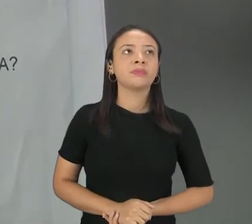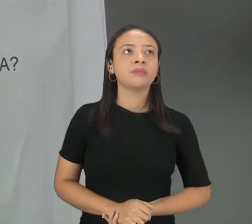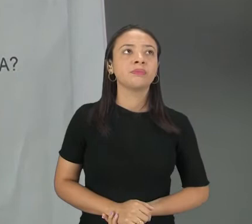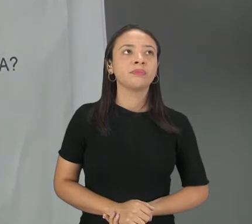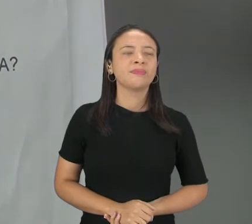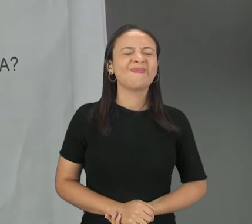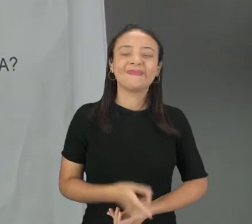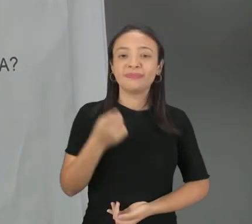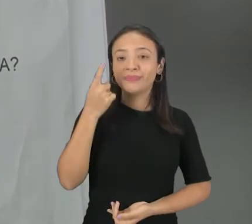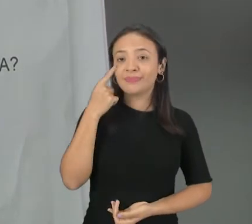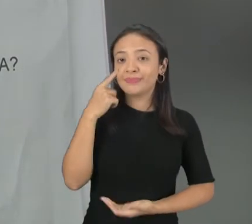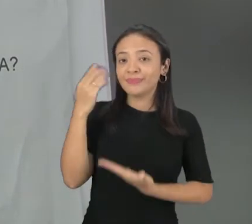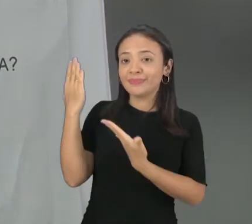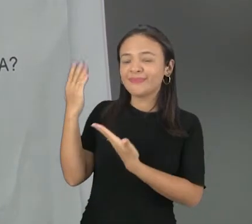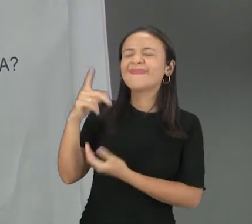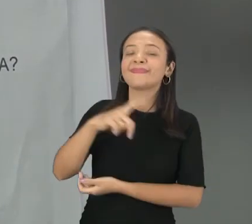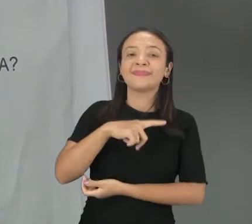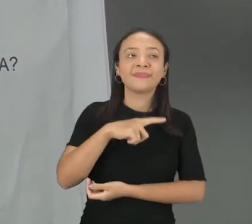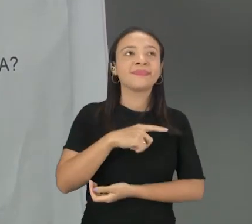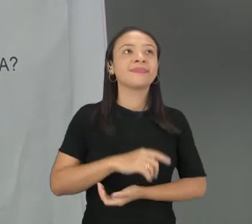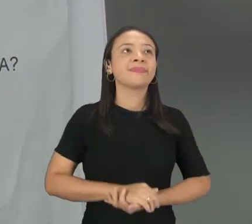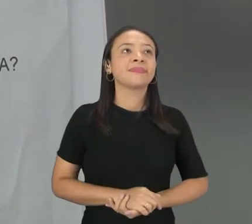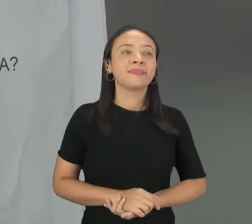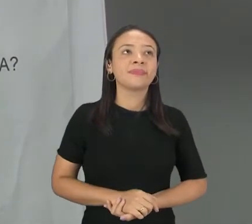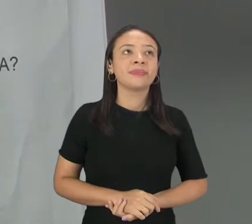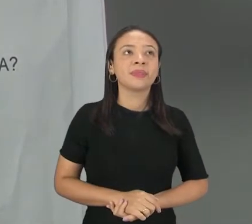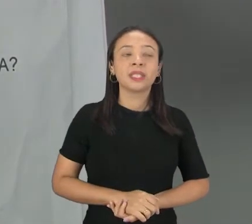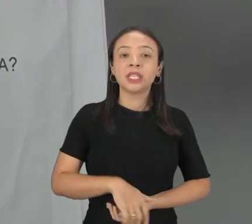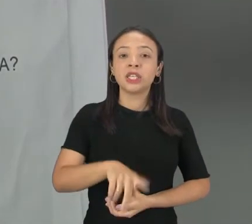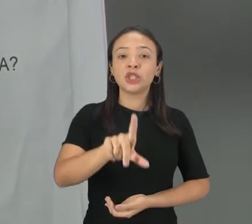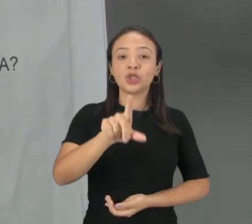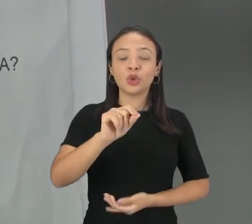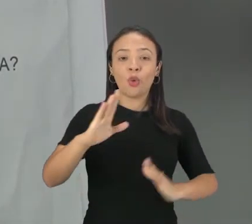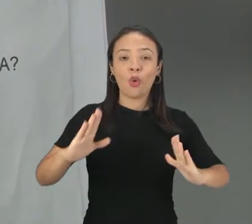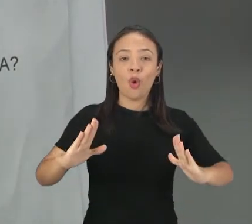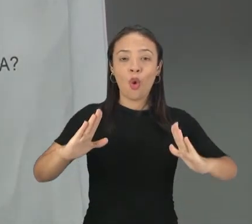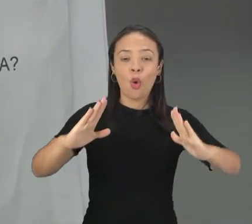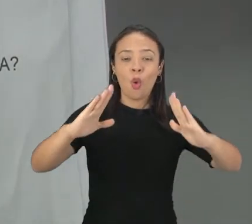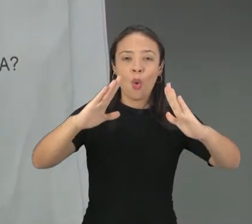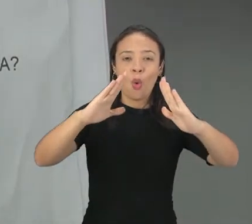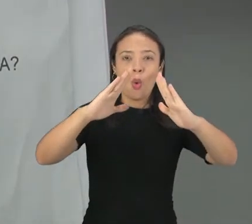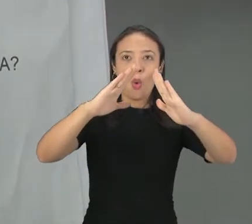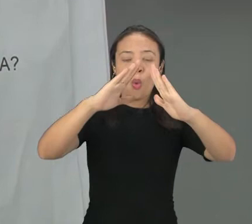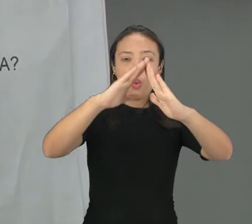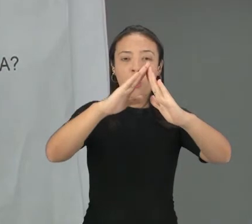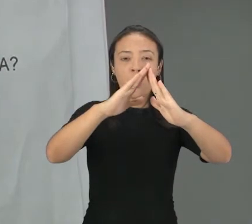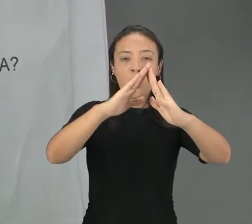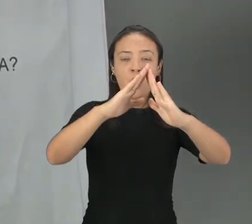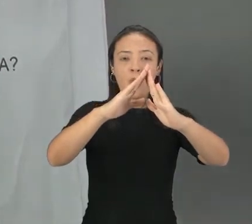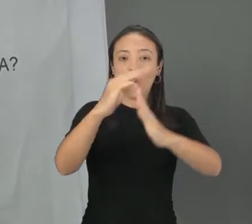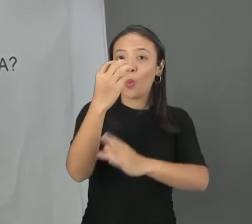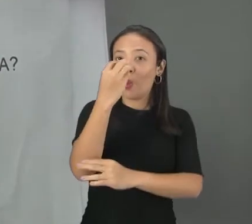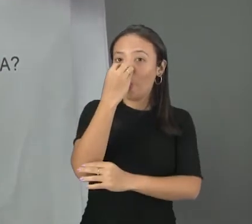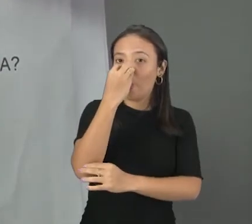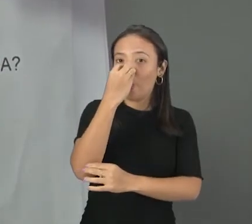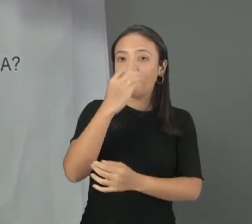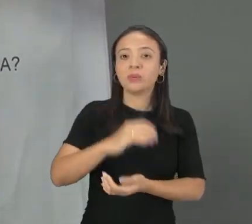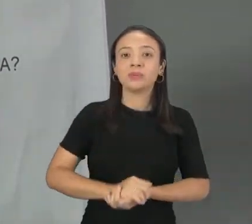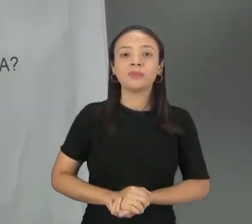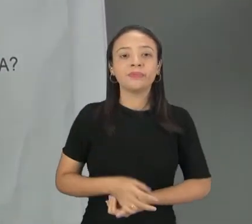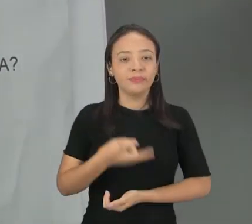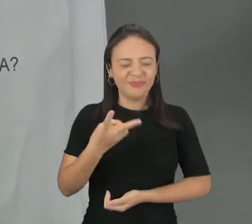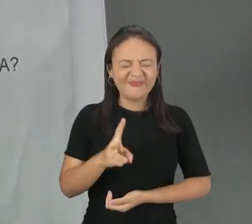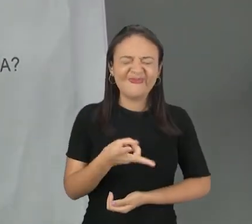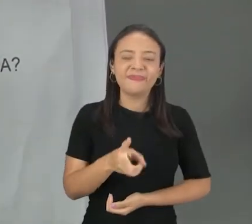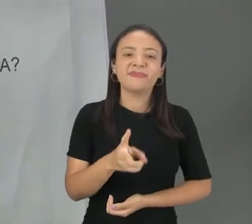muito bem olha só aqui está preferência no circo Então ela fez os a referência no ciclo e